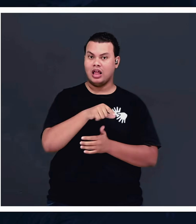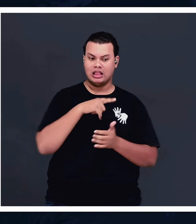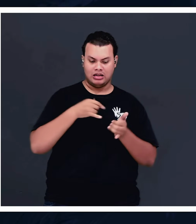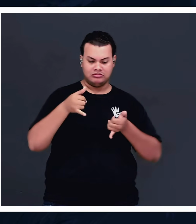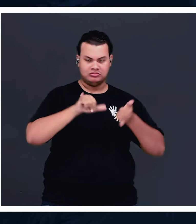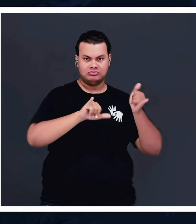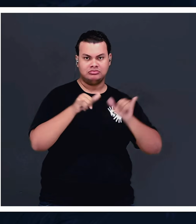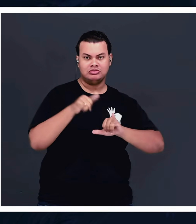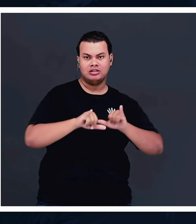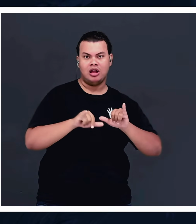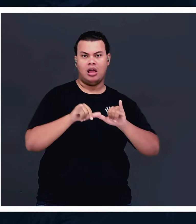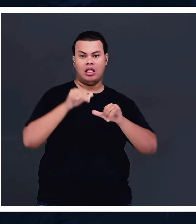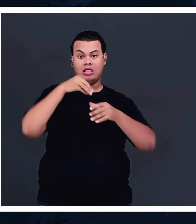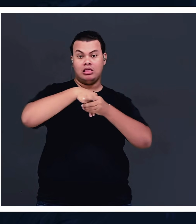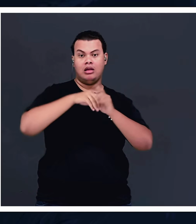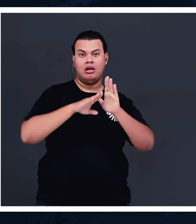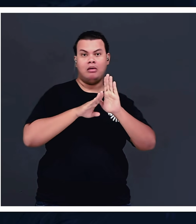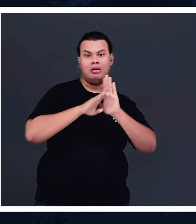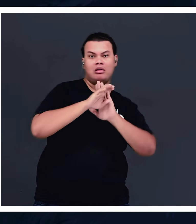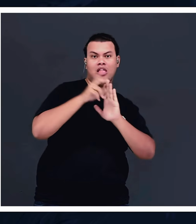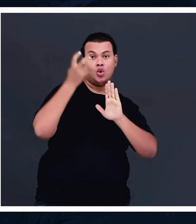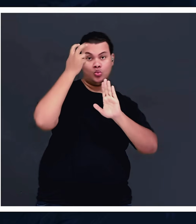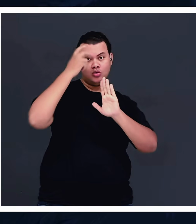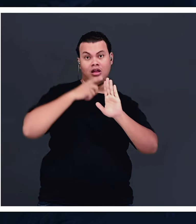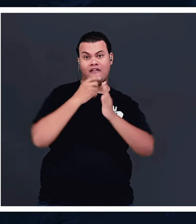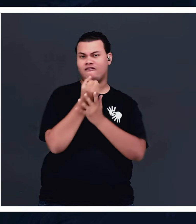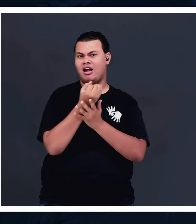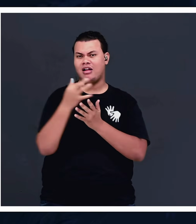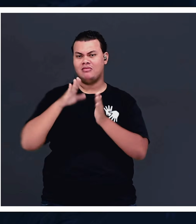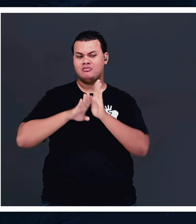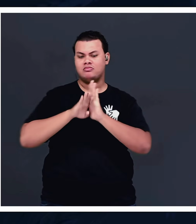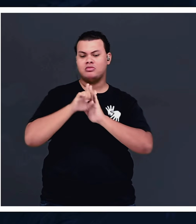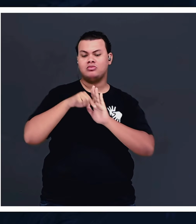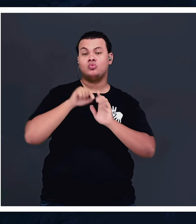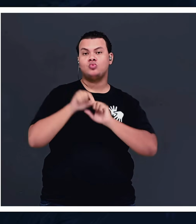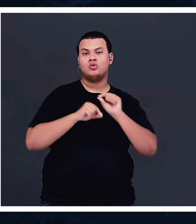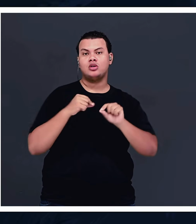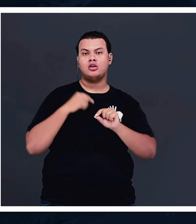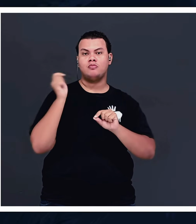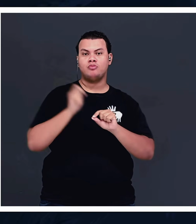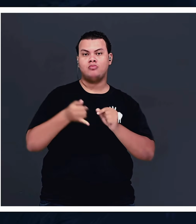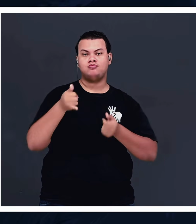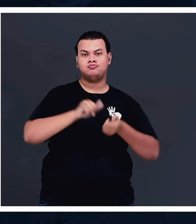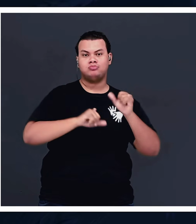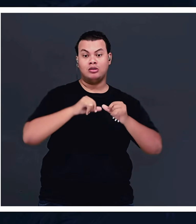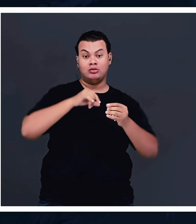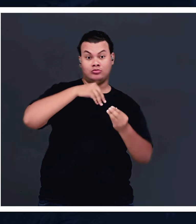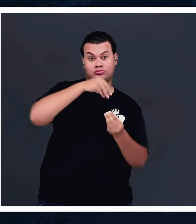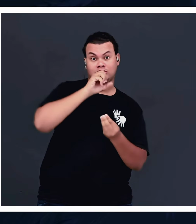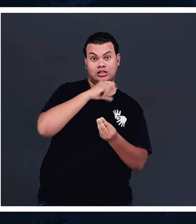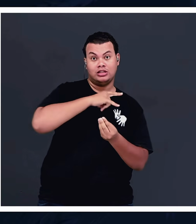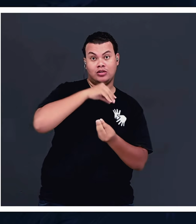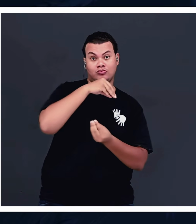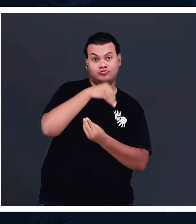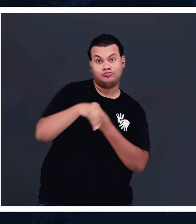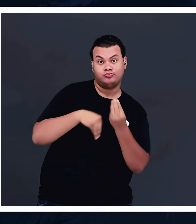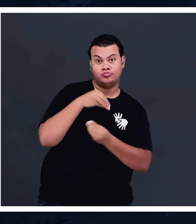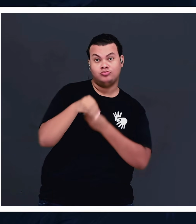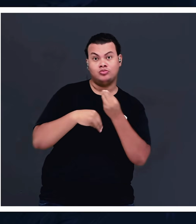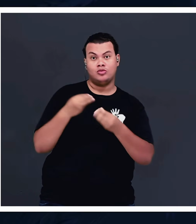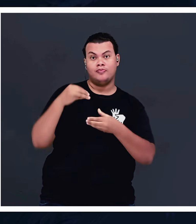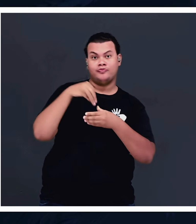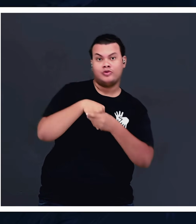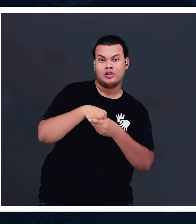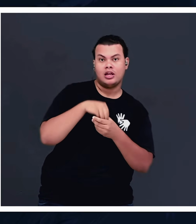levedo, essa bactéria, essa cultura de bactérias, ela causa uma reação quando essas bactérias começam a digerir o